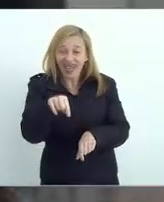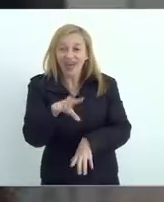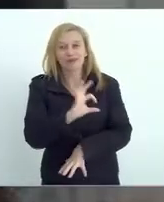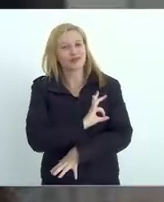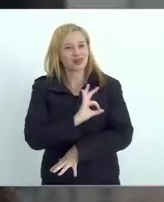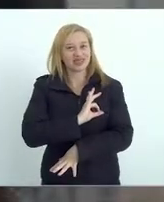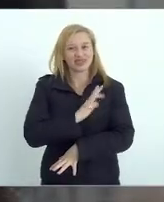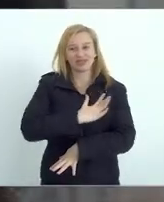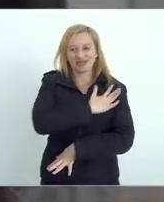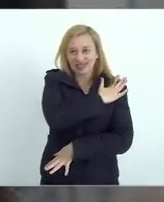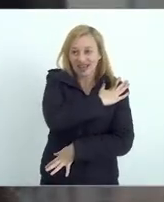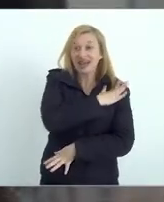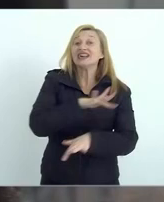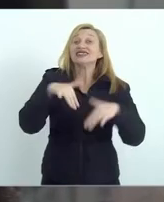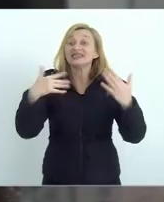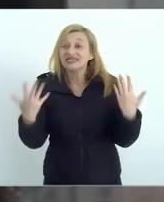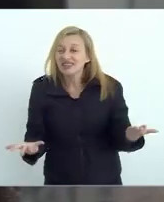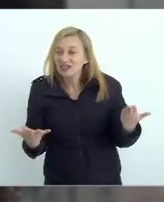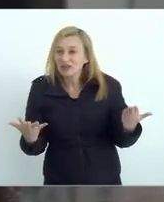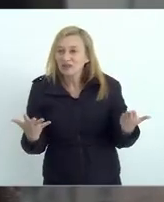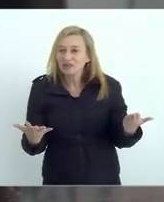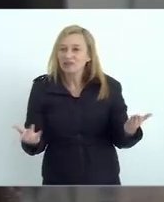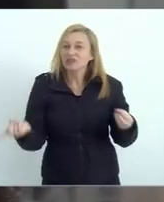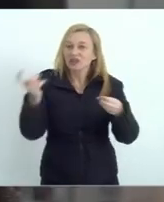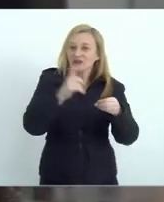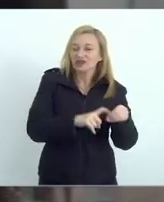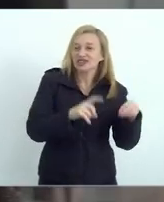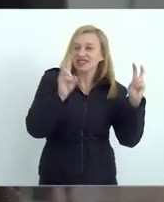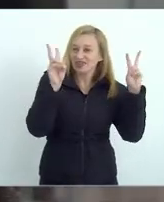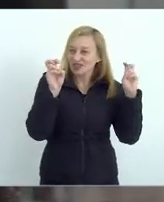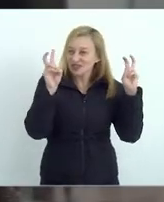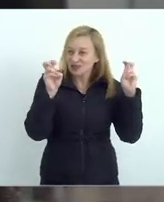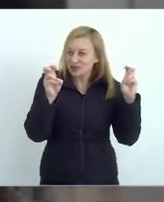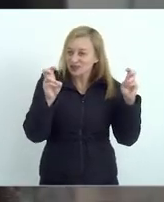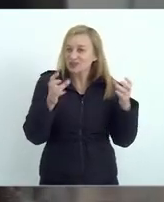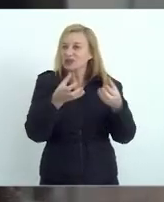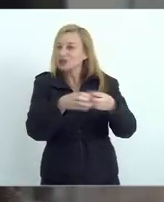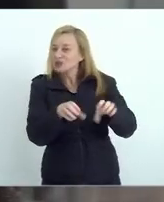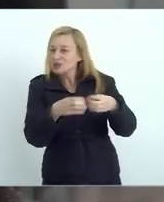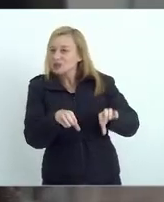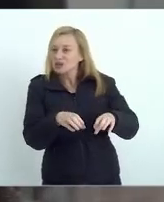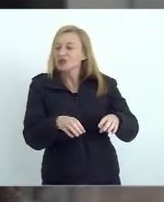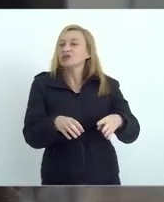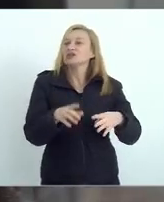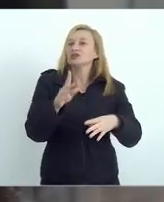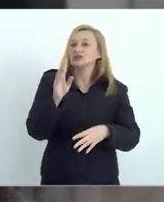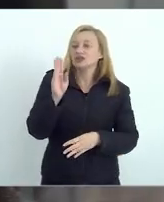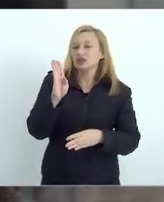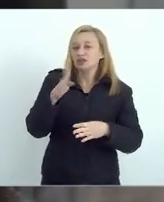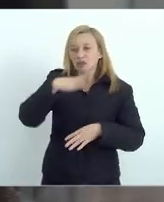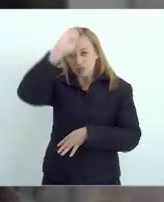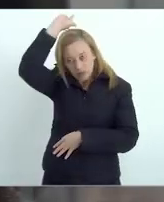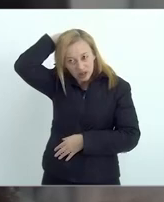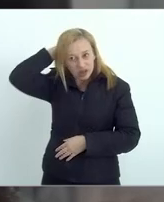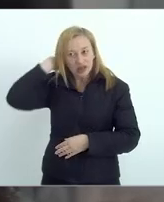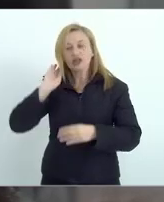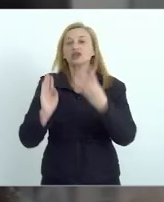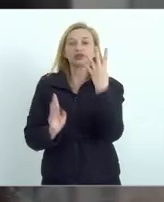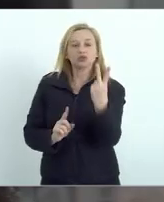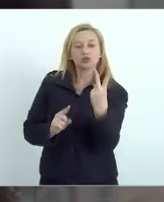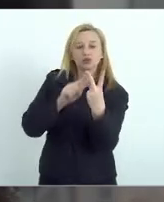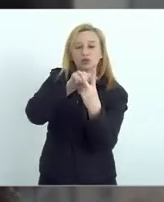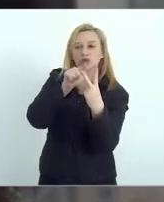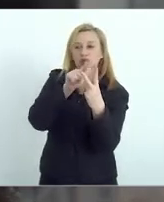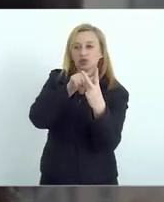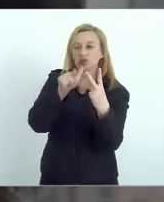polícia militar né então é retomando aqui a questão do concurso do Corpo de Bombeiros a dos processos em